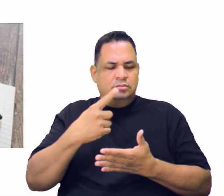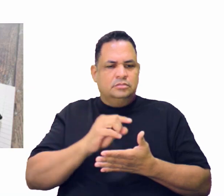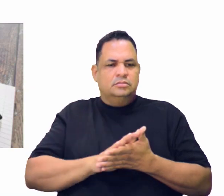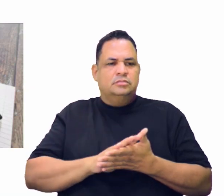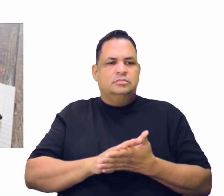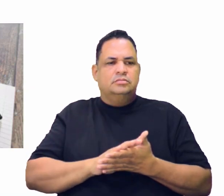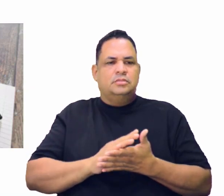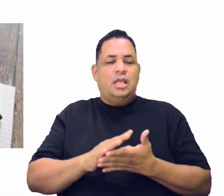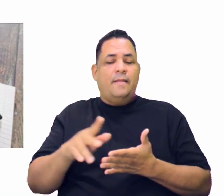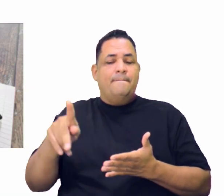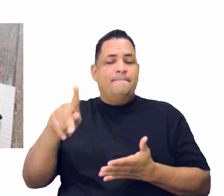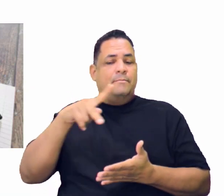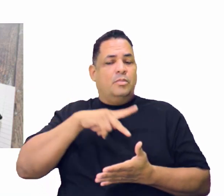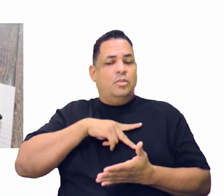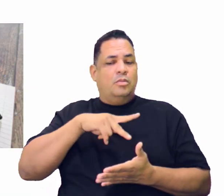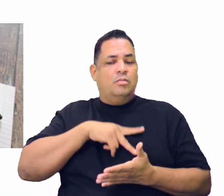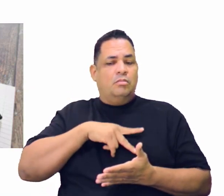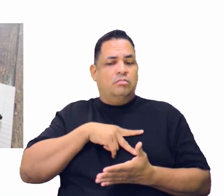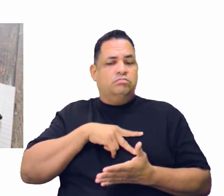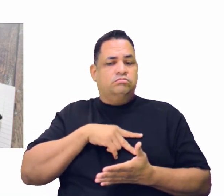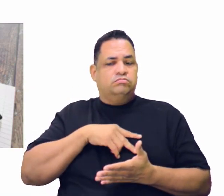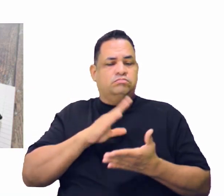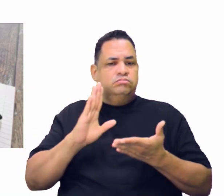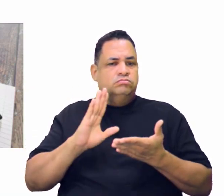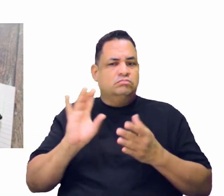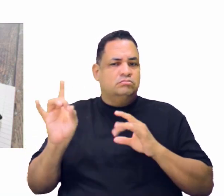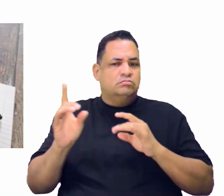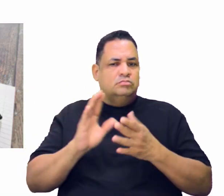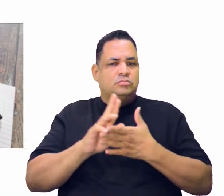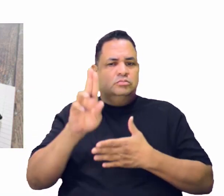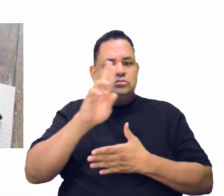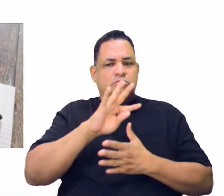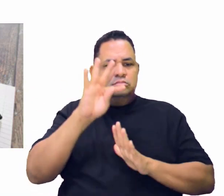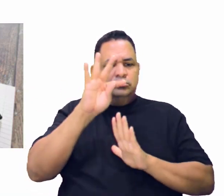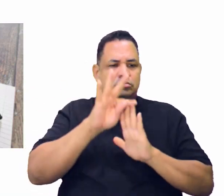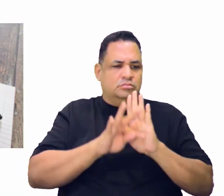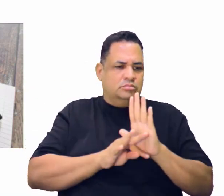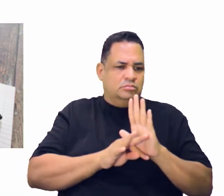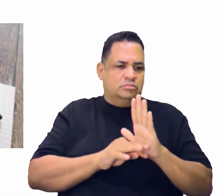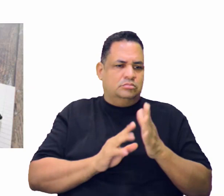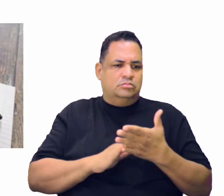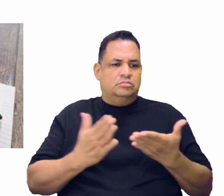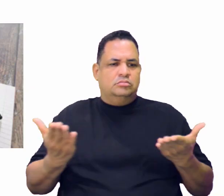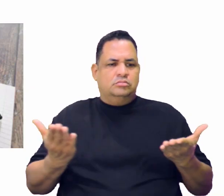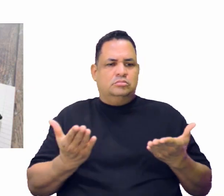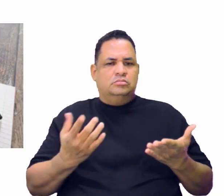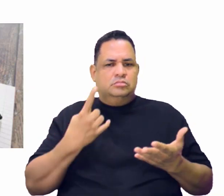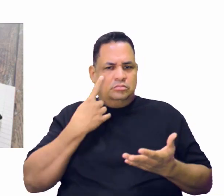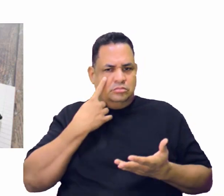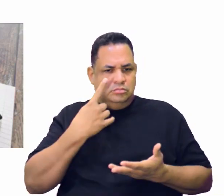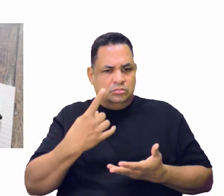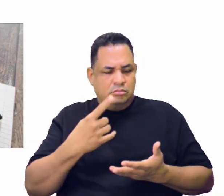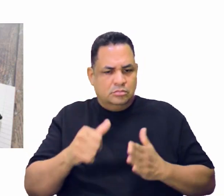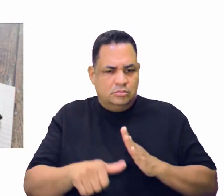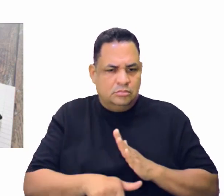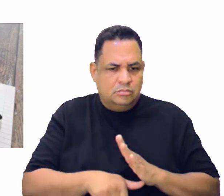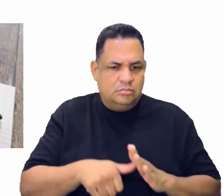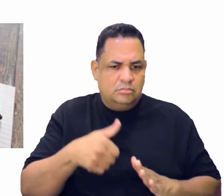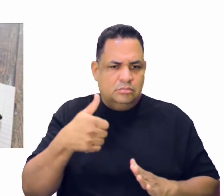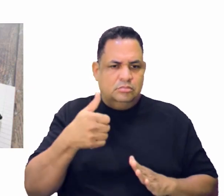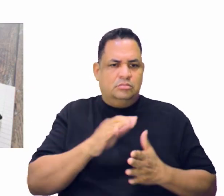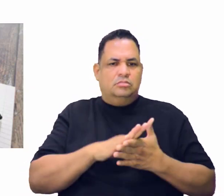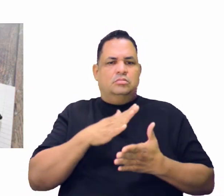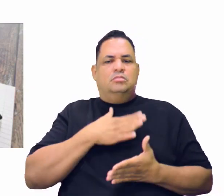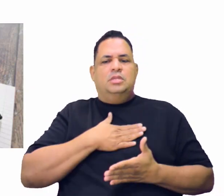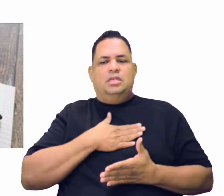diário é pessoal. Você pode usar texto na primeira pessoa, né? Ó, primeira pessoa,